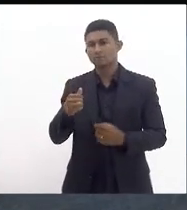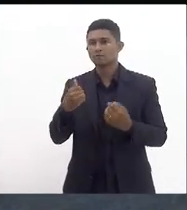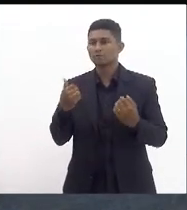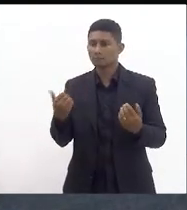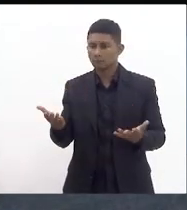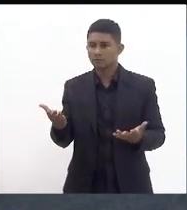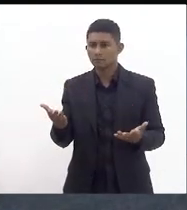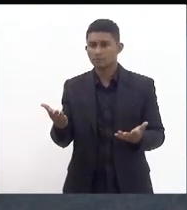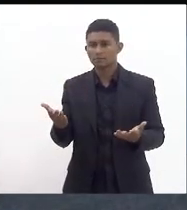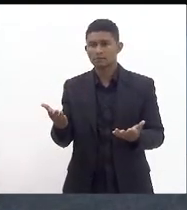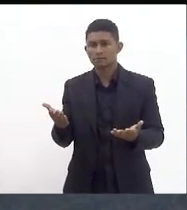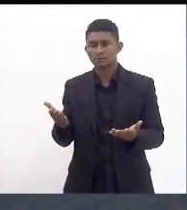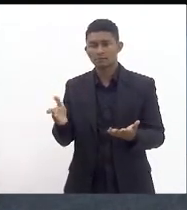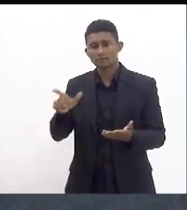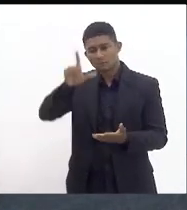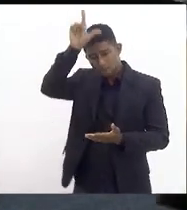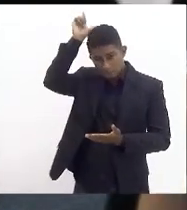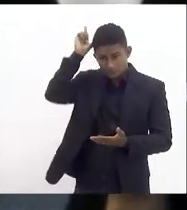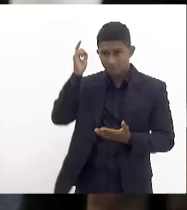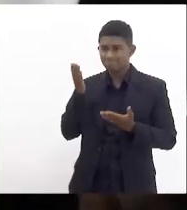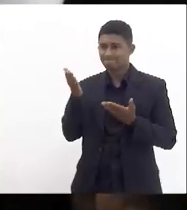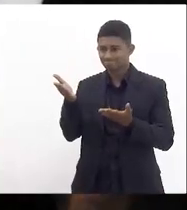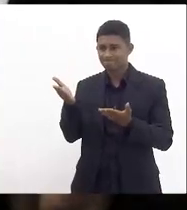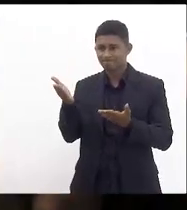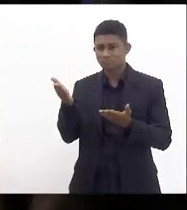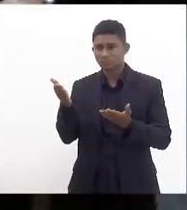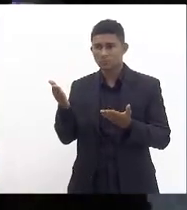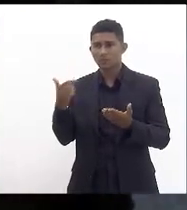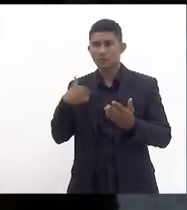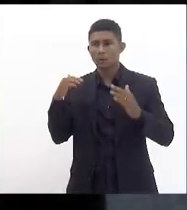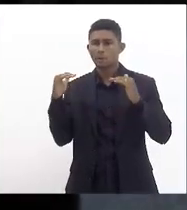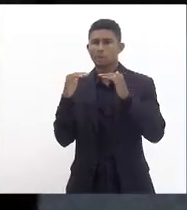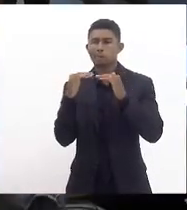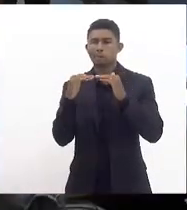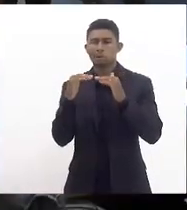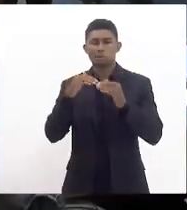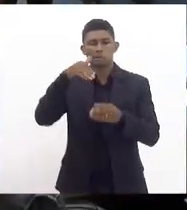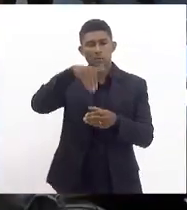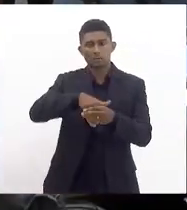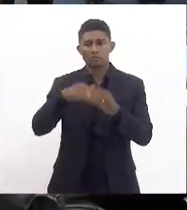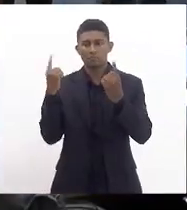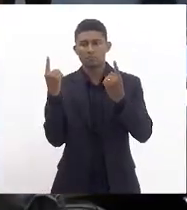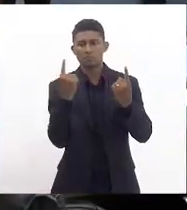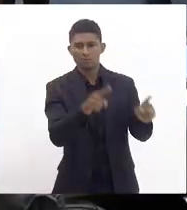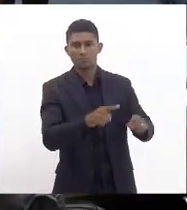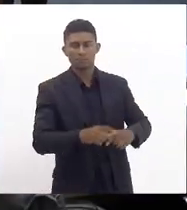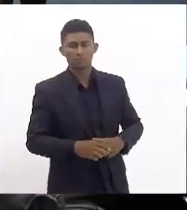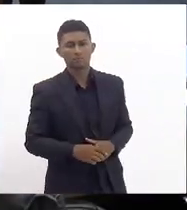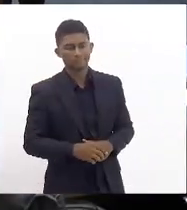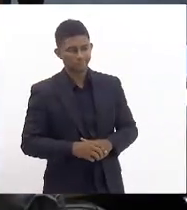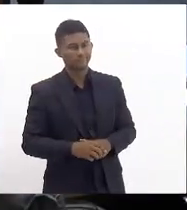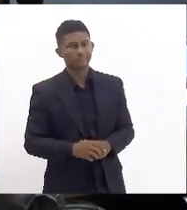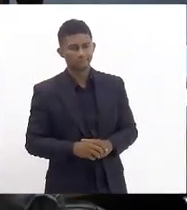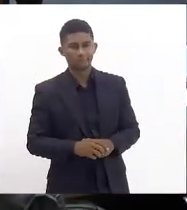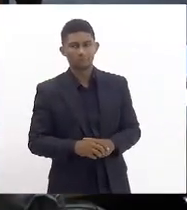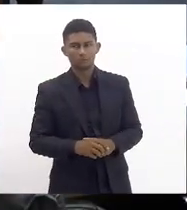acompanhar o voto divergente do deputado Luiz Paulo, contrário a todas as emendas, senhor presidente. Passou a ser convergente.